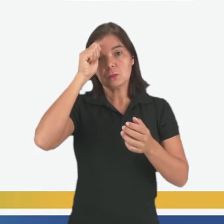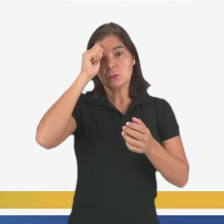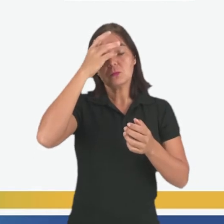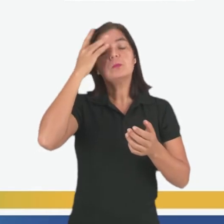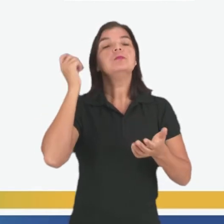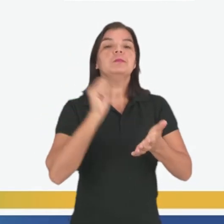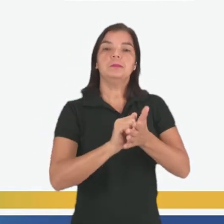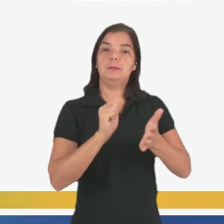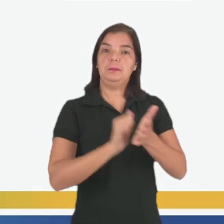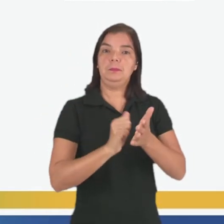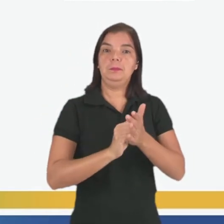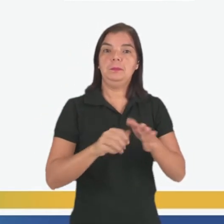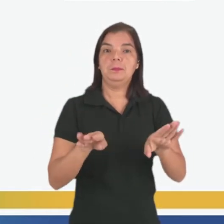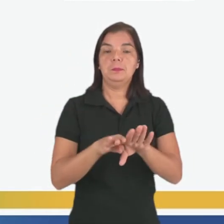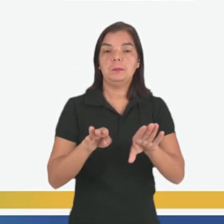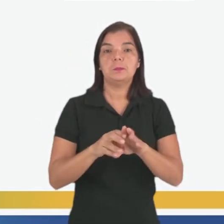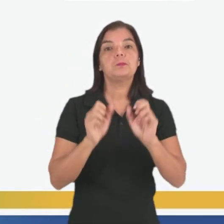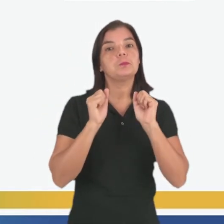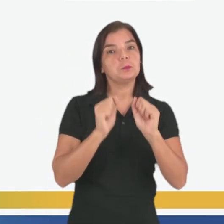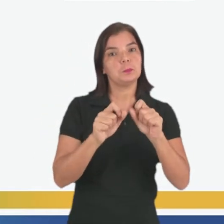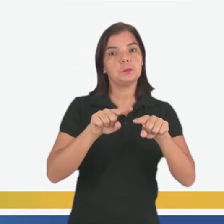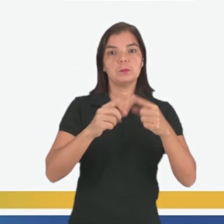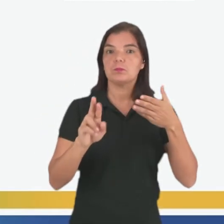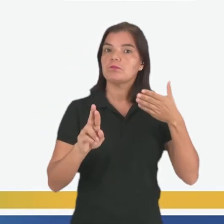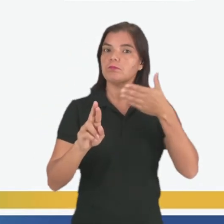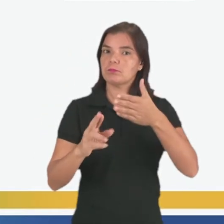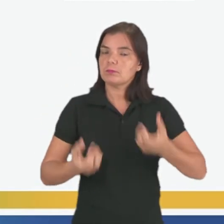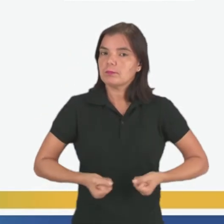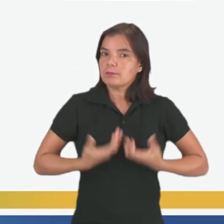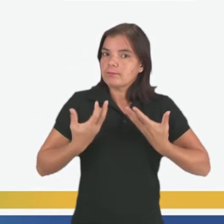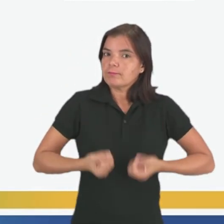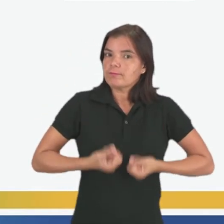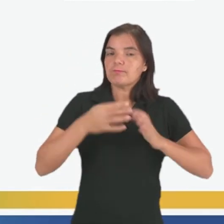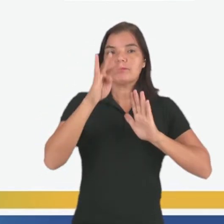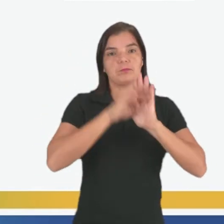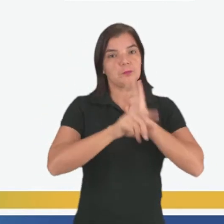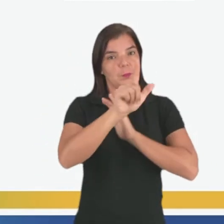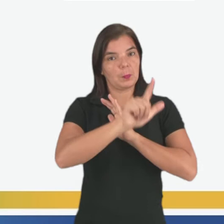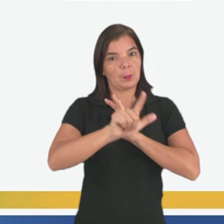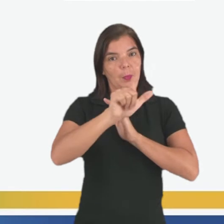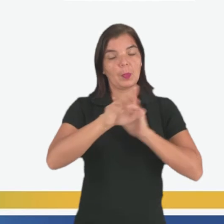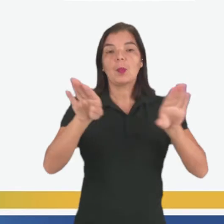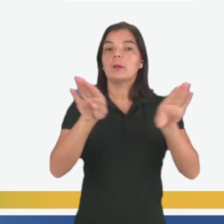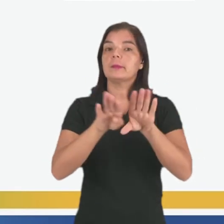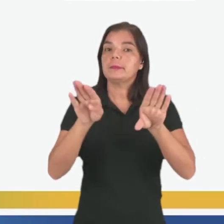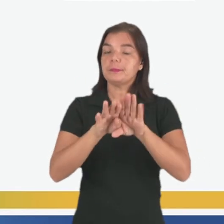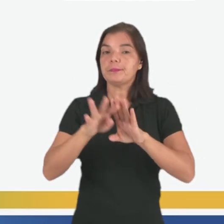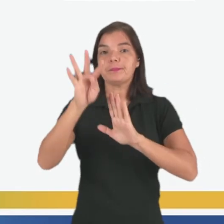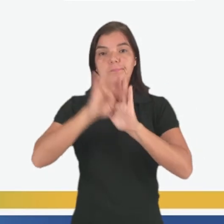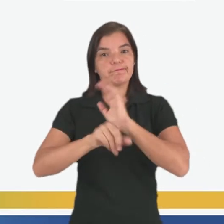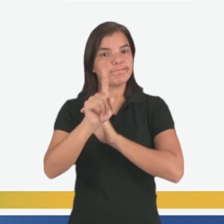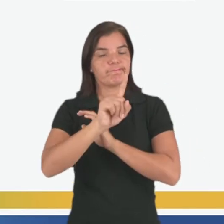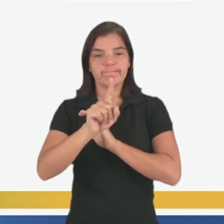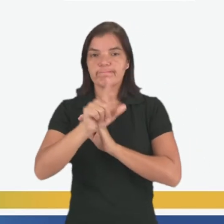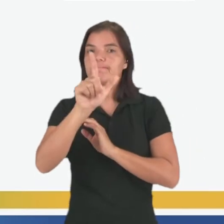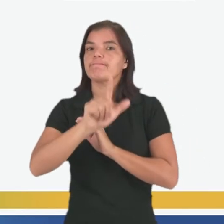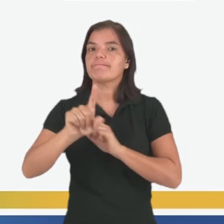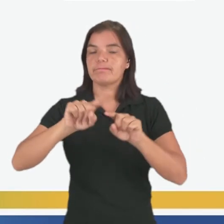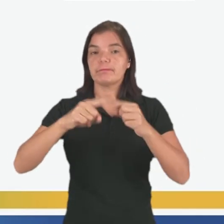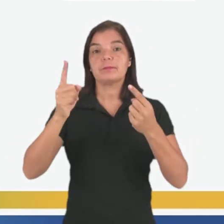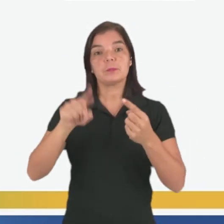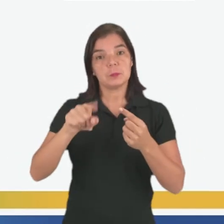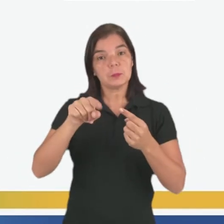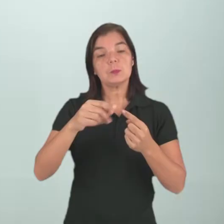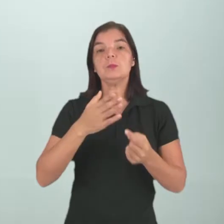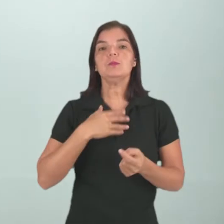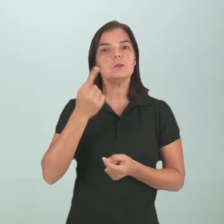do texto, tanto pode ser fonte de inspiração para um texto literário, como para um texto não literário. Então, é